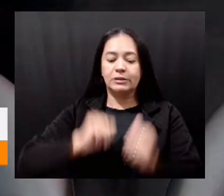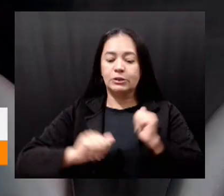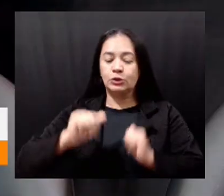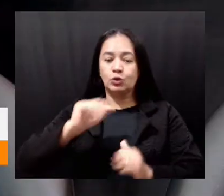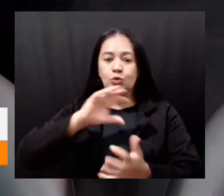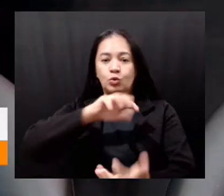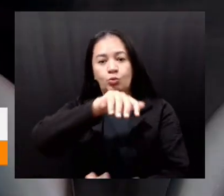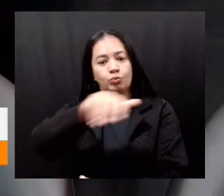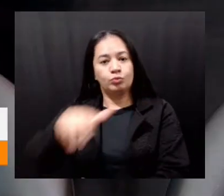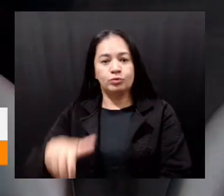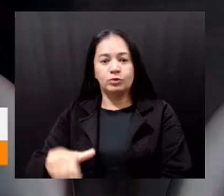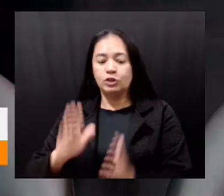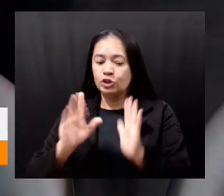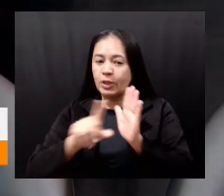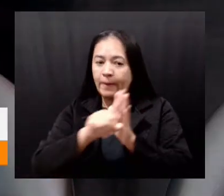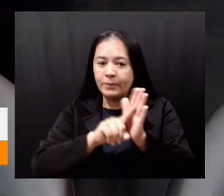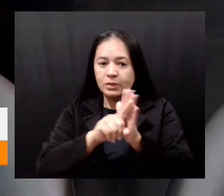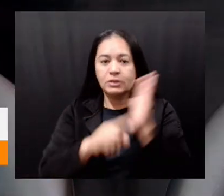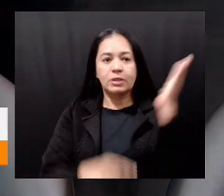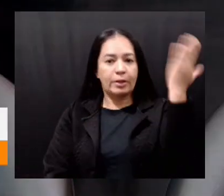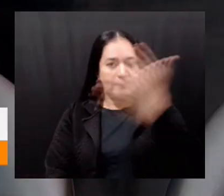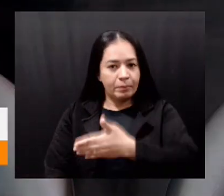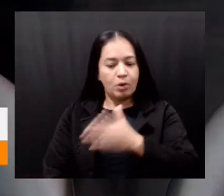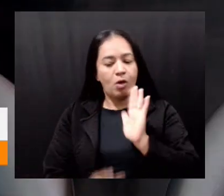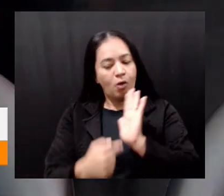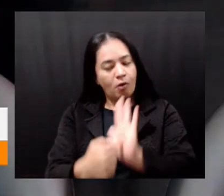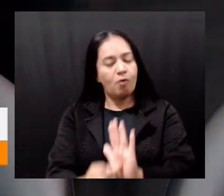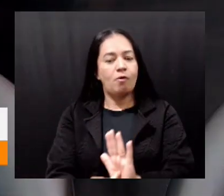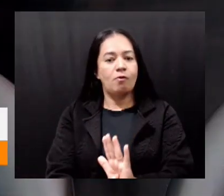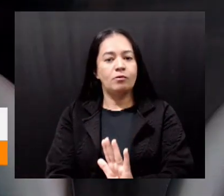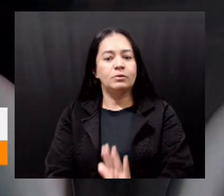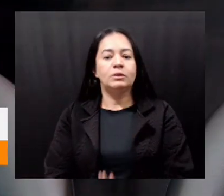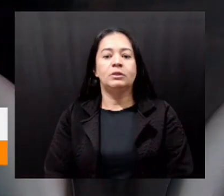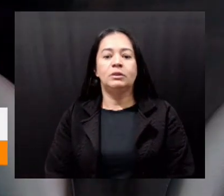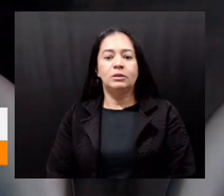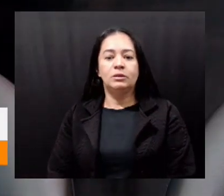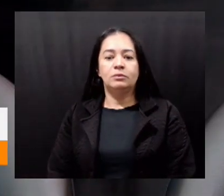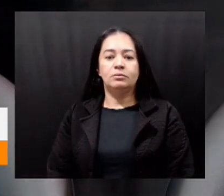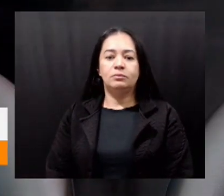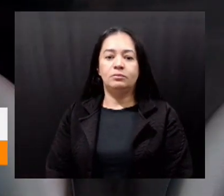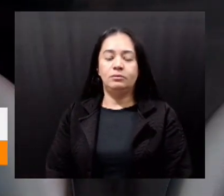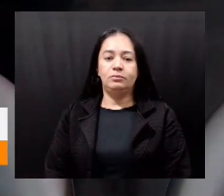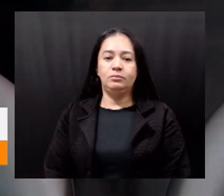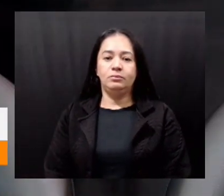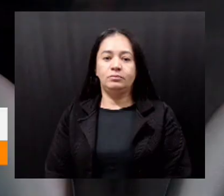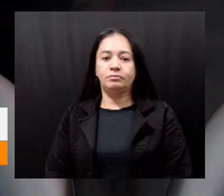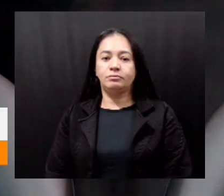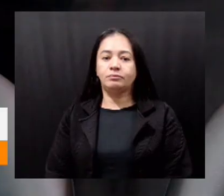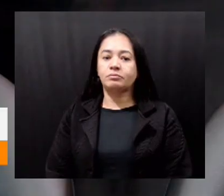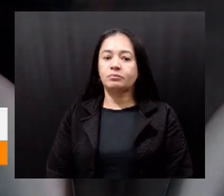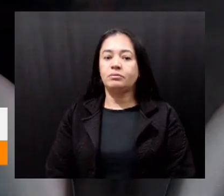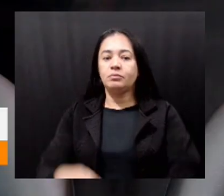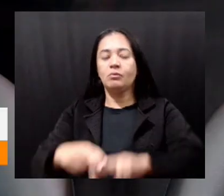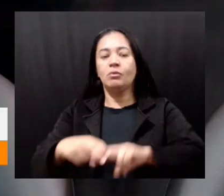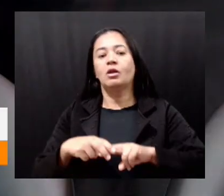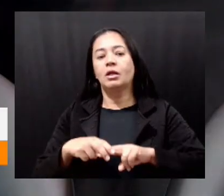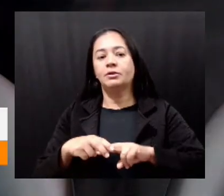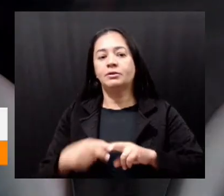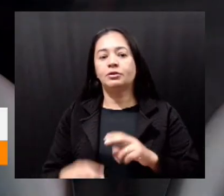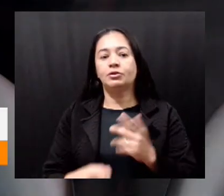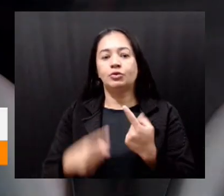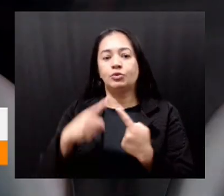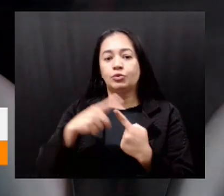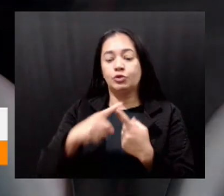que comprovam, isso é relatado já. Por conta até do tipo de vida que a gente tem, né?